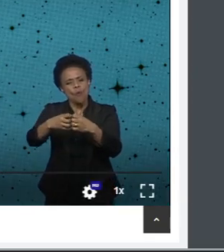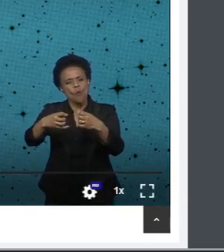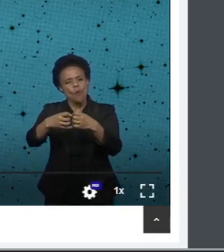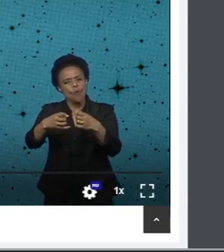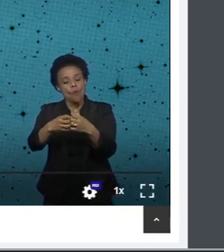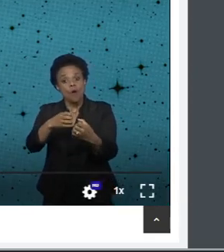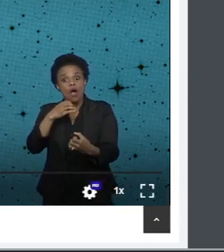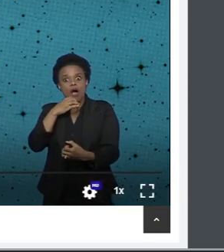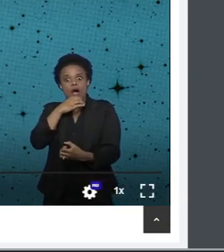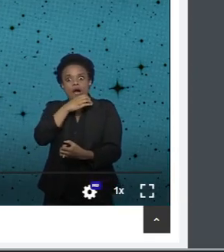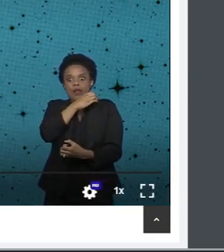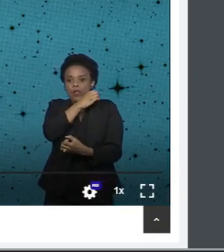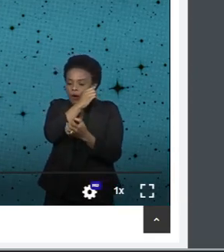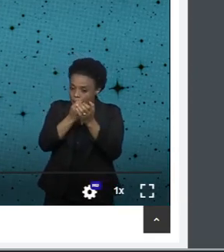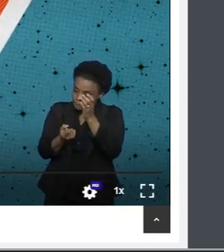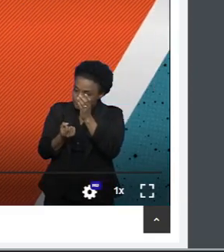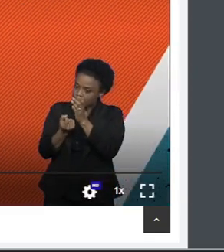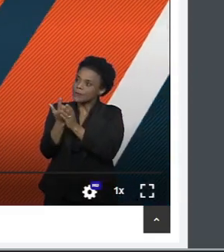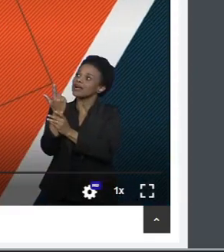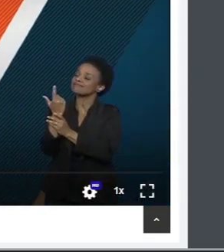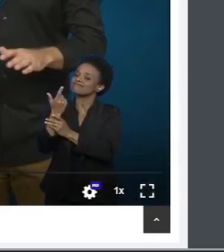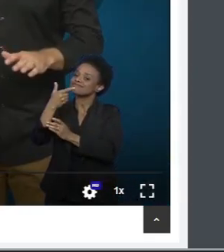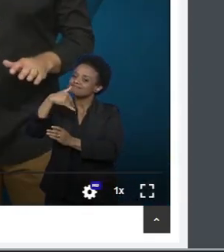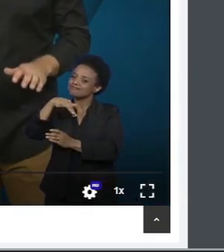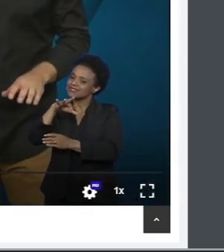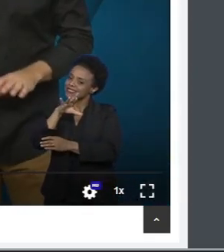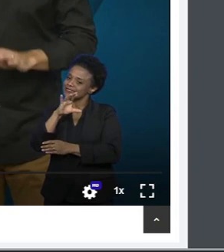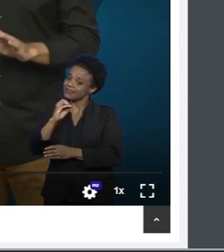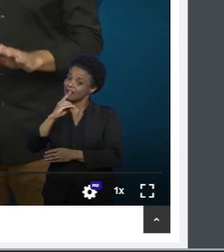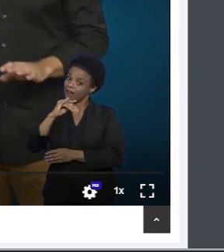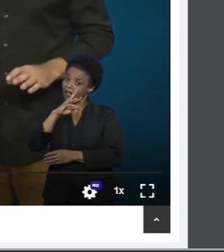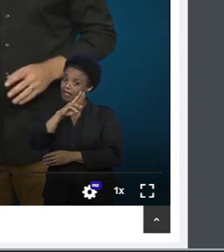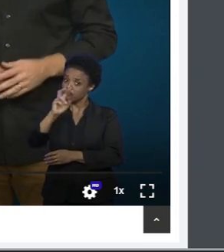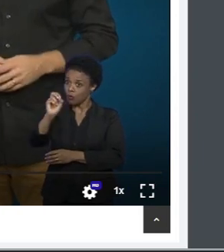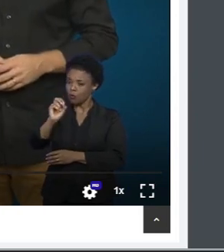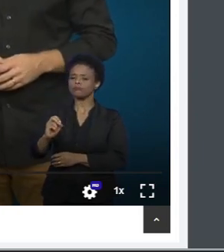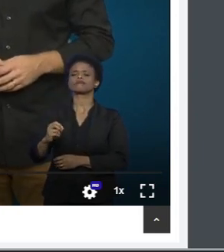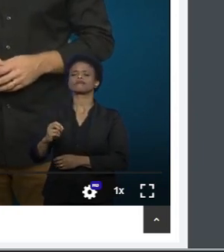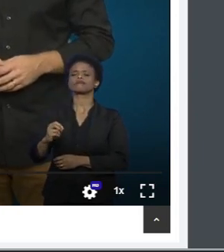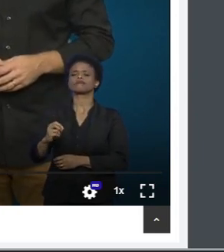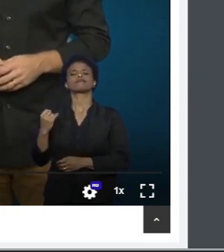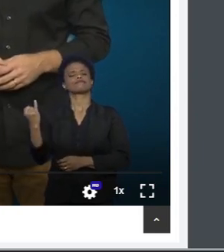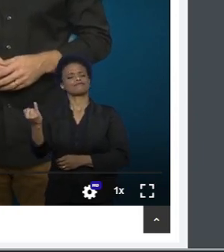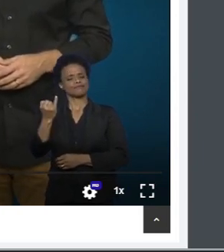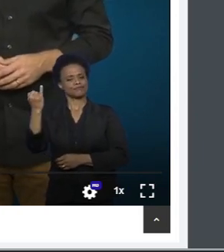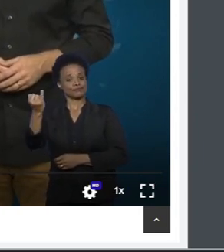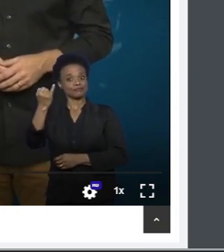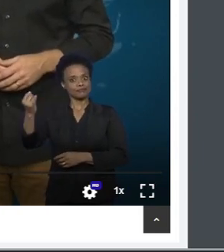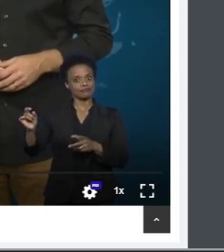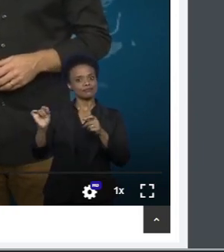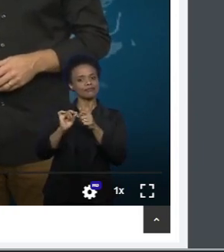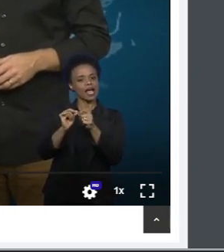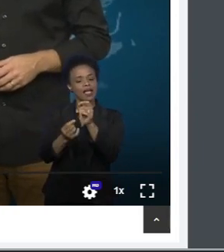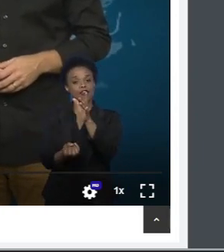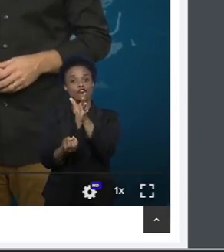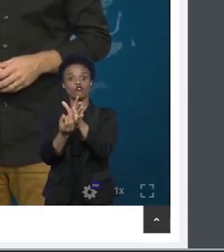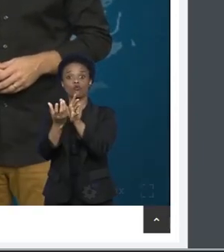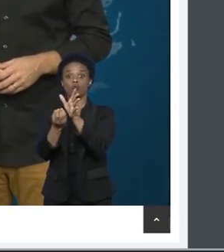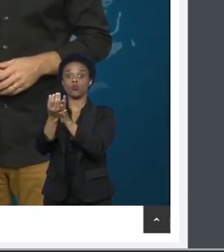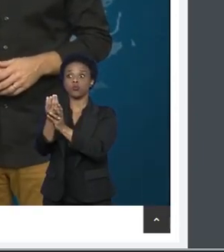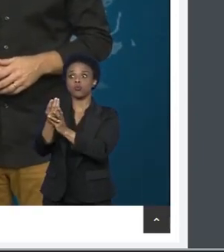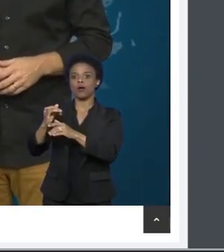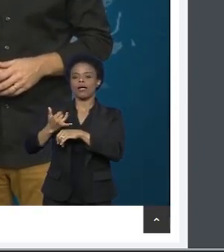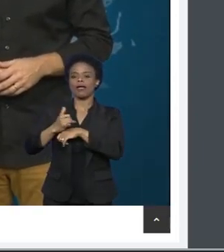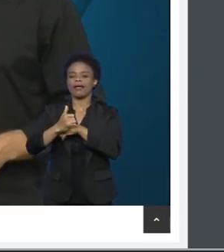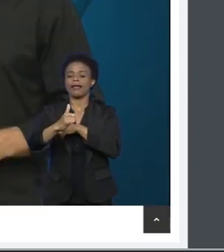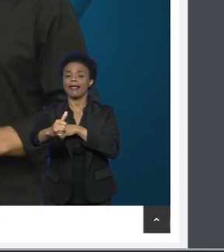temperaturas, dando origem ao minério de carvão. Um elemento químico essencial para a formação de fontes de energias rochosas